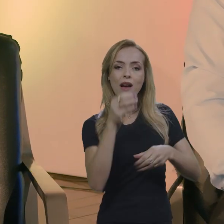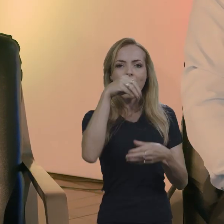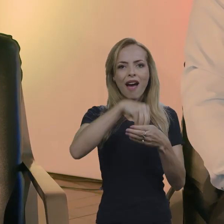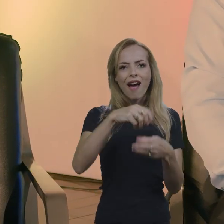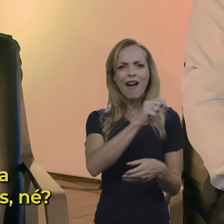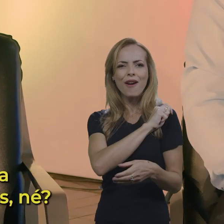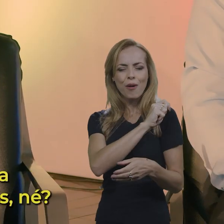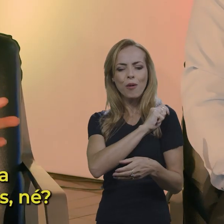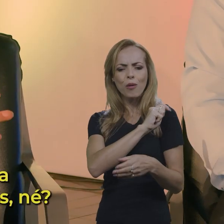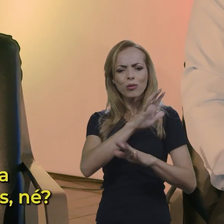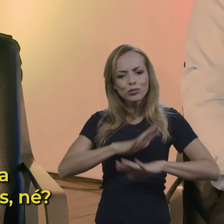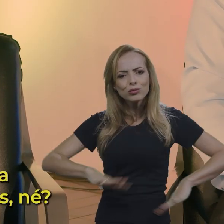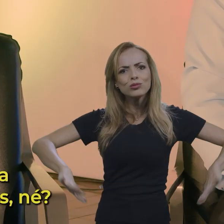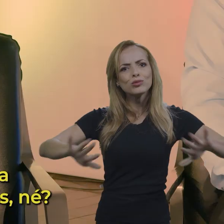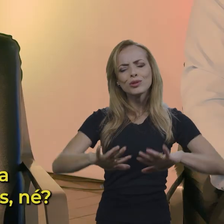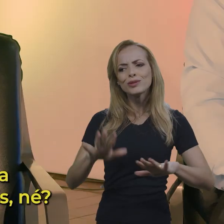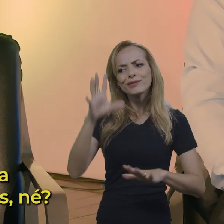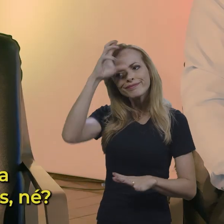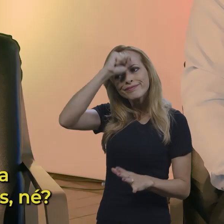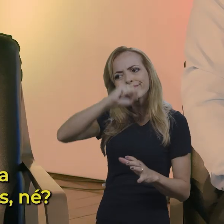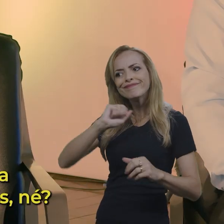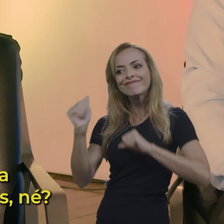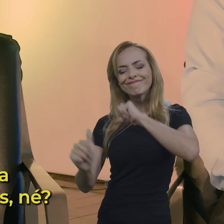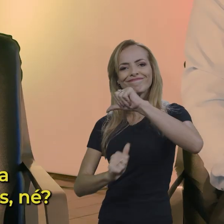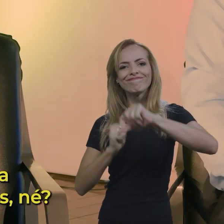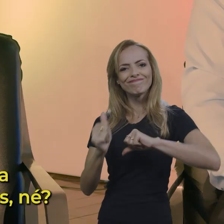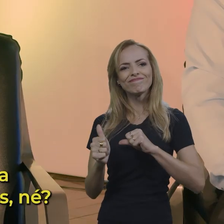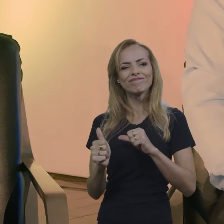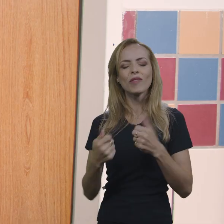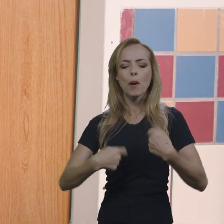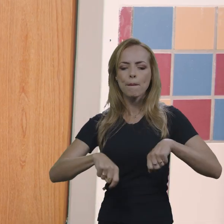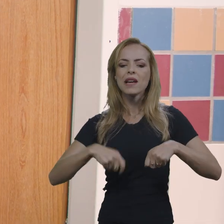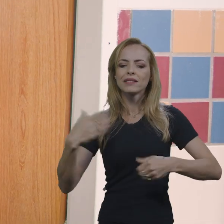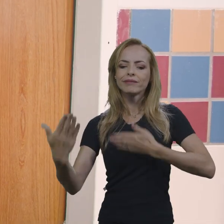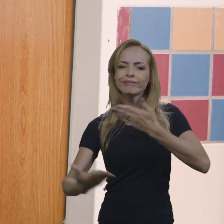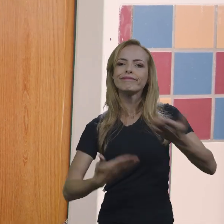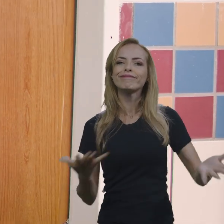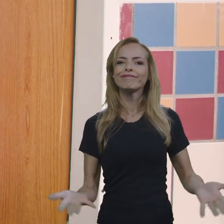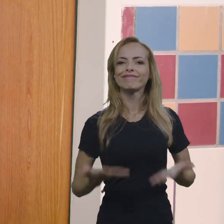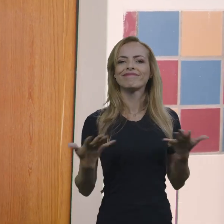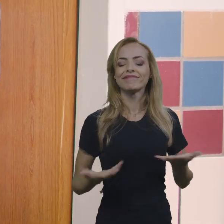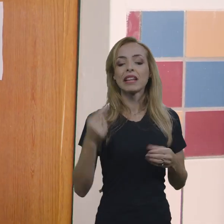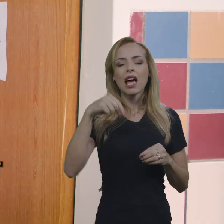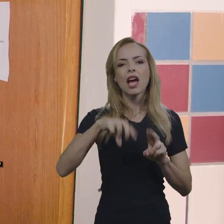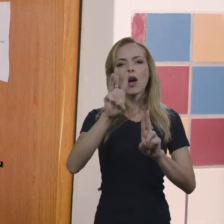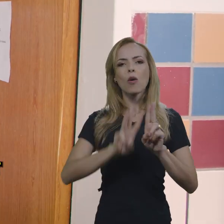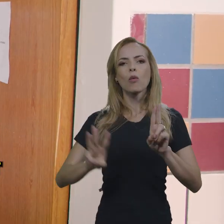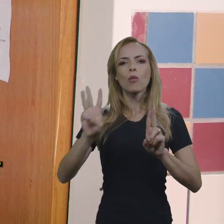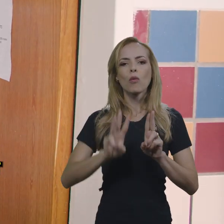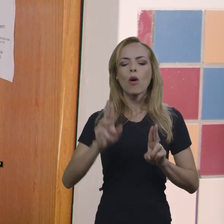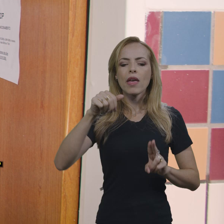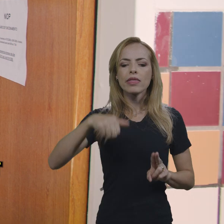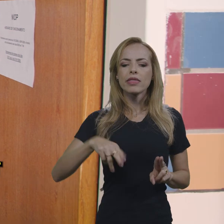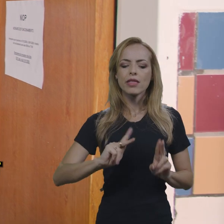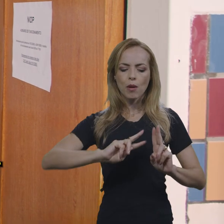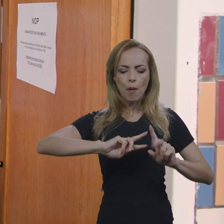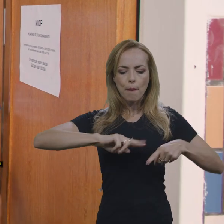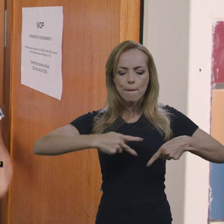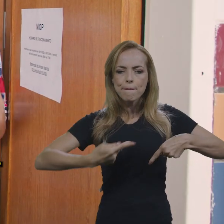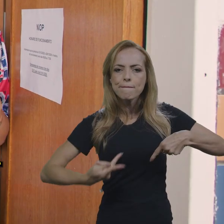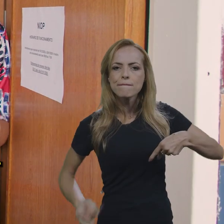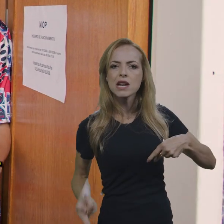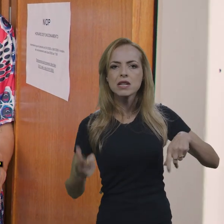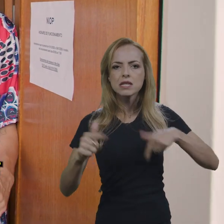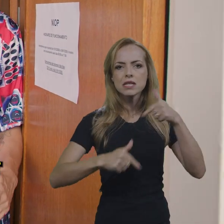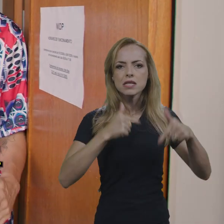de aula, né? Então, eu acho que é uma coisa que a gente deveria incentivar mais, né? Aqui na UCB, o Uniop trabalha para garantir